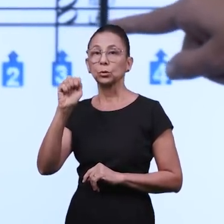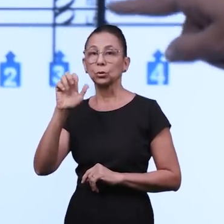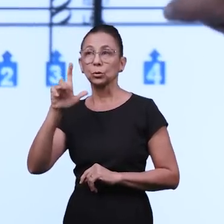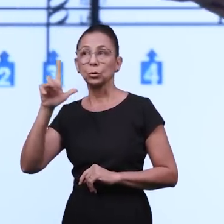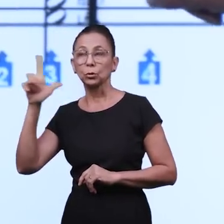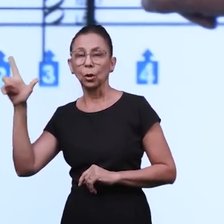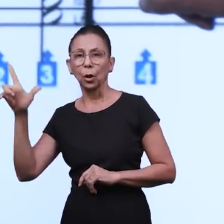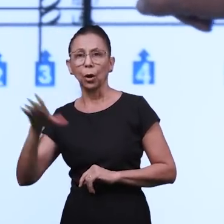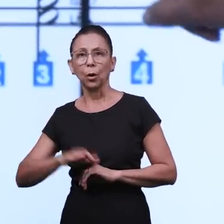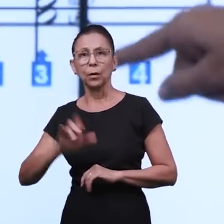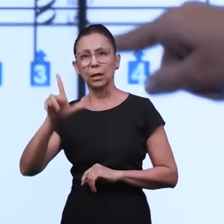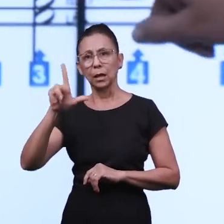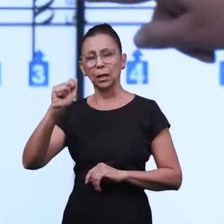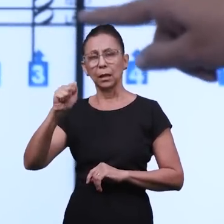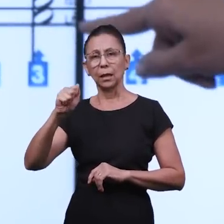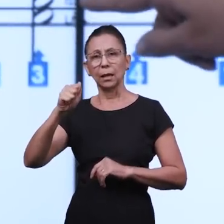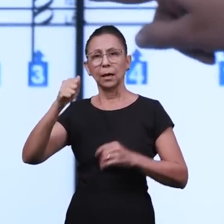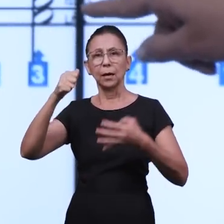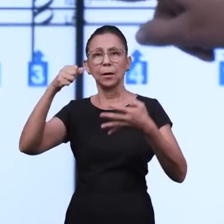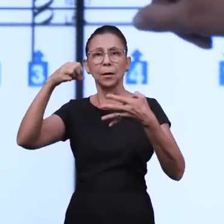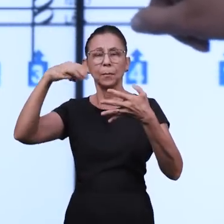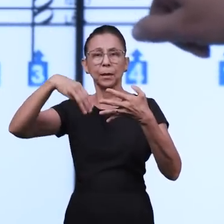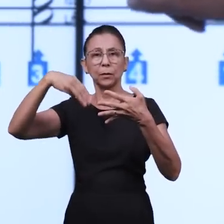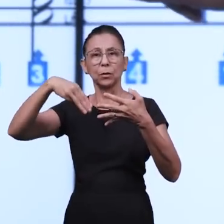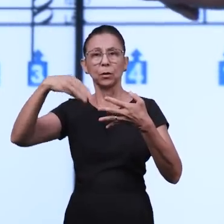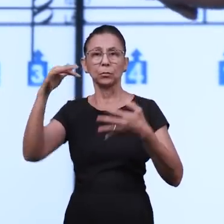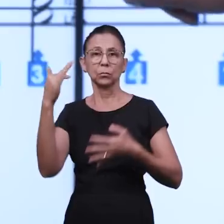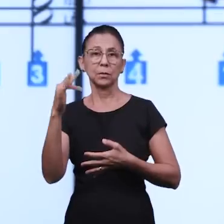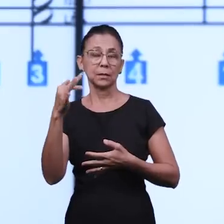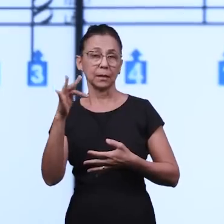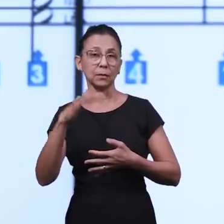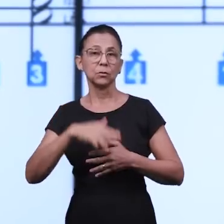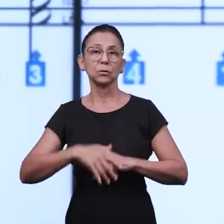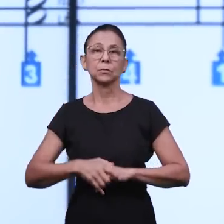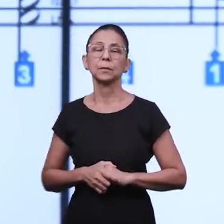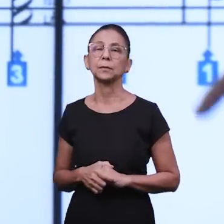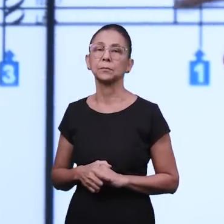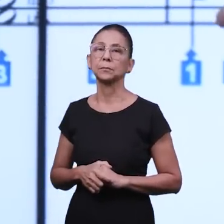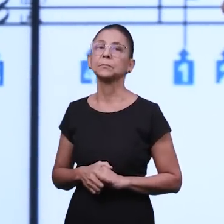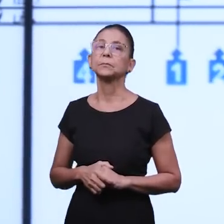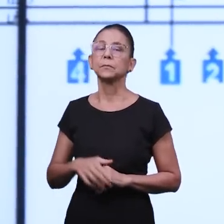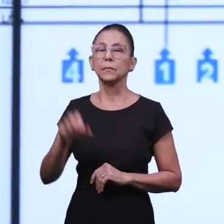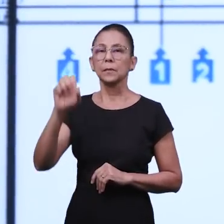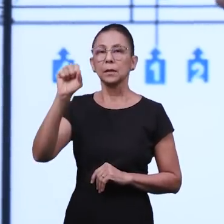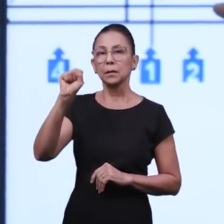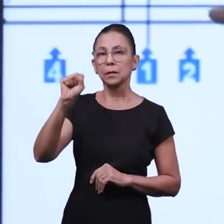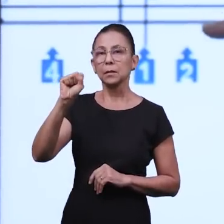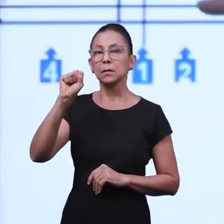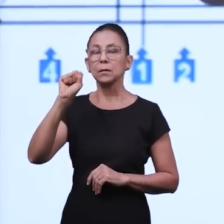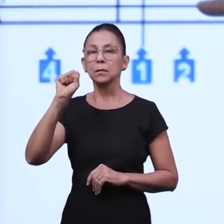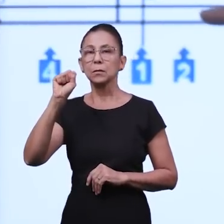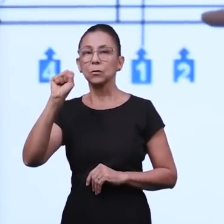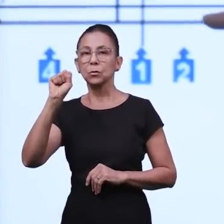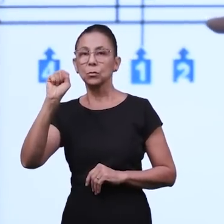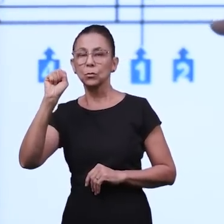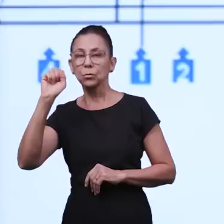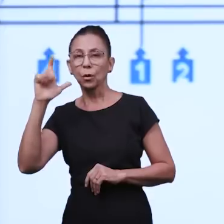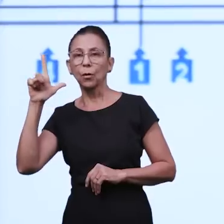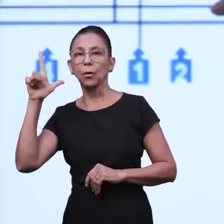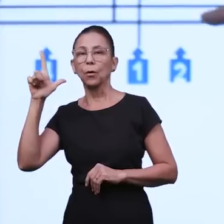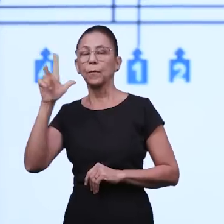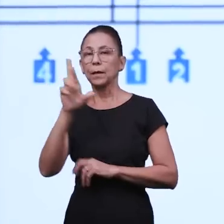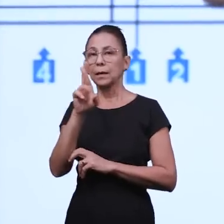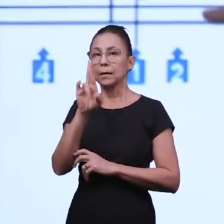menor com sétima, lá dó mi sol. Depois novamente ré